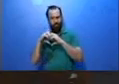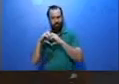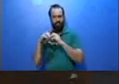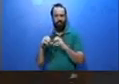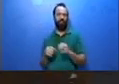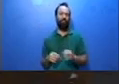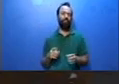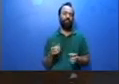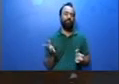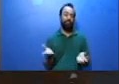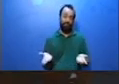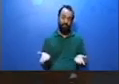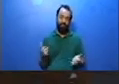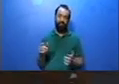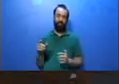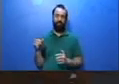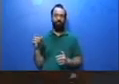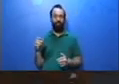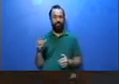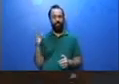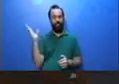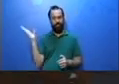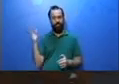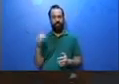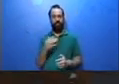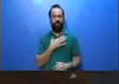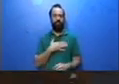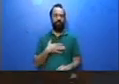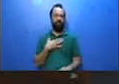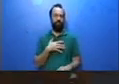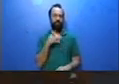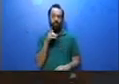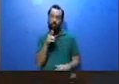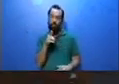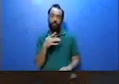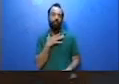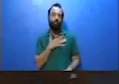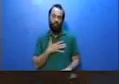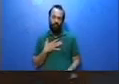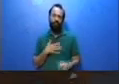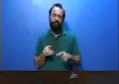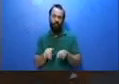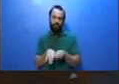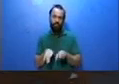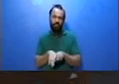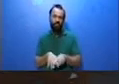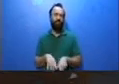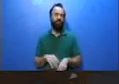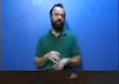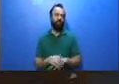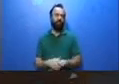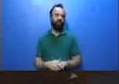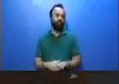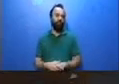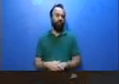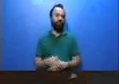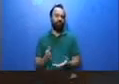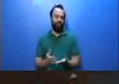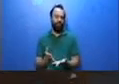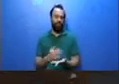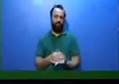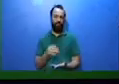que a Clarinha gostou dela e vocês crianças eu também tenho certeza que vocês gostaram desta tirinha, tá? Está na